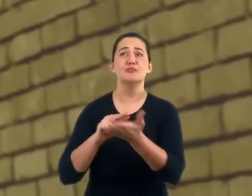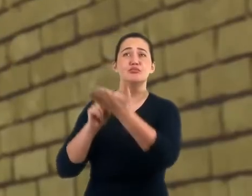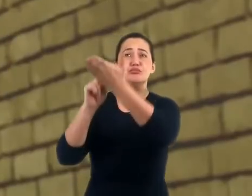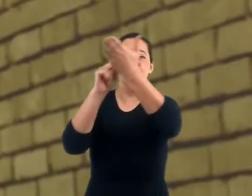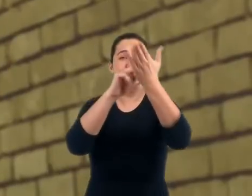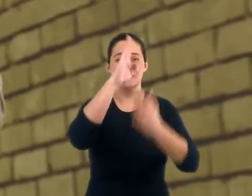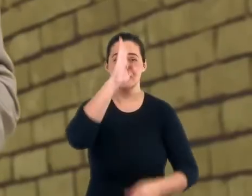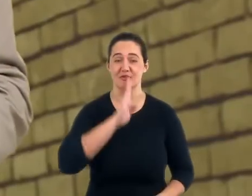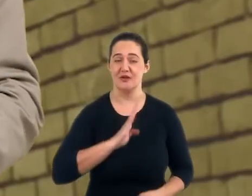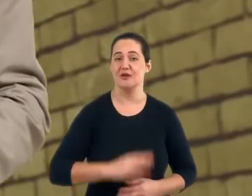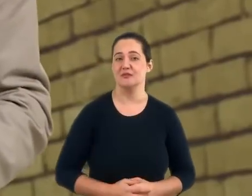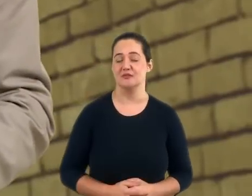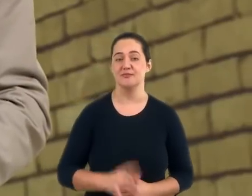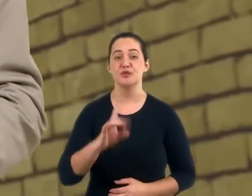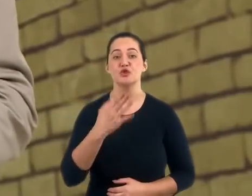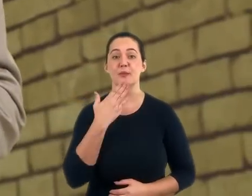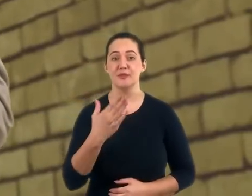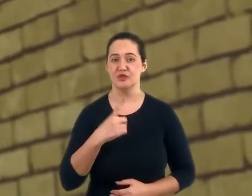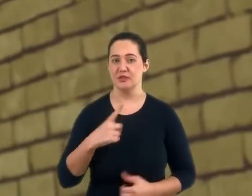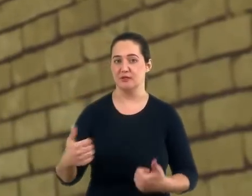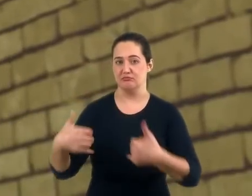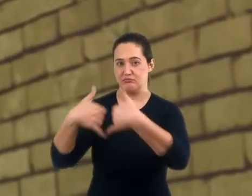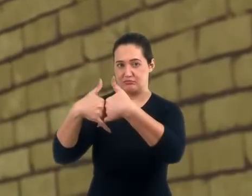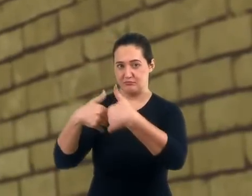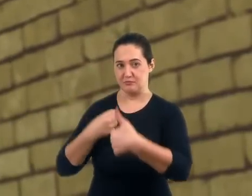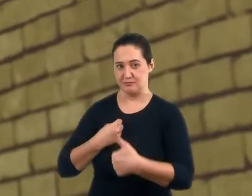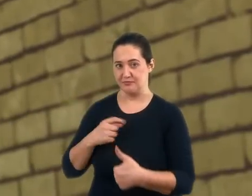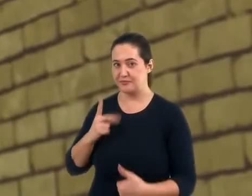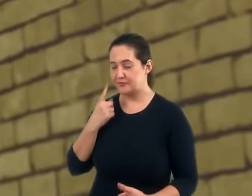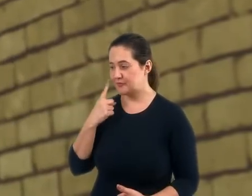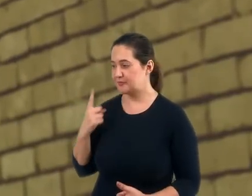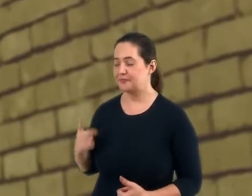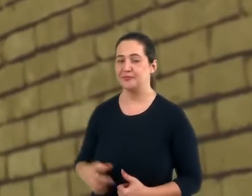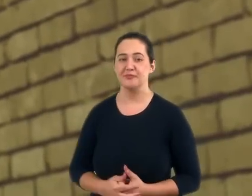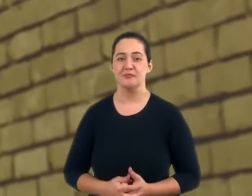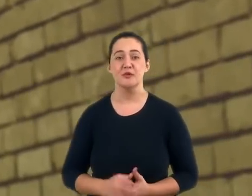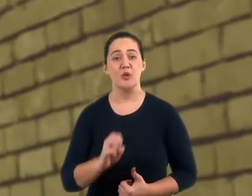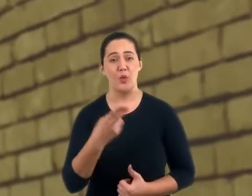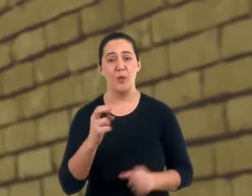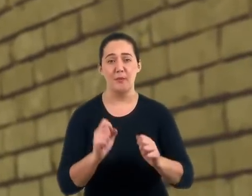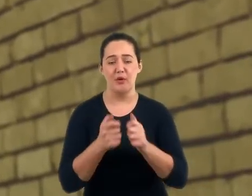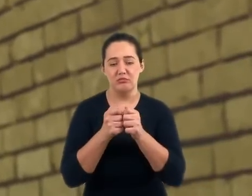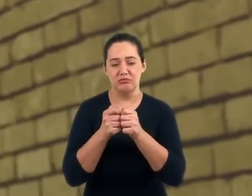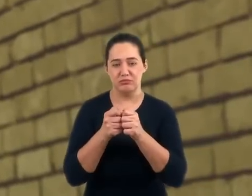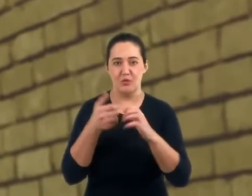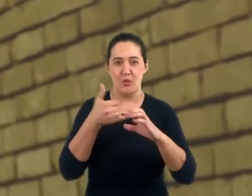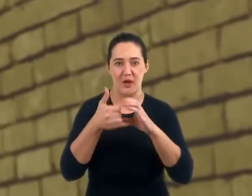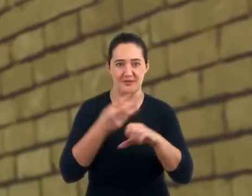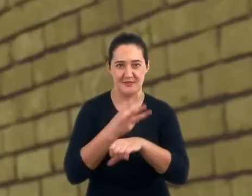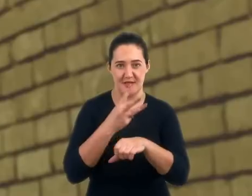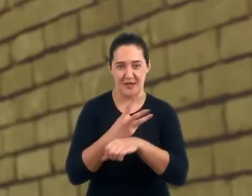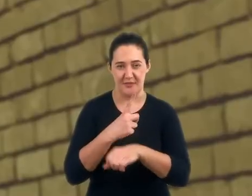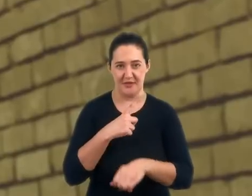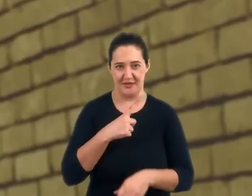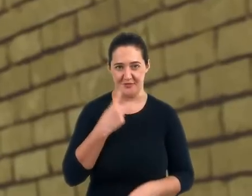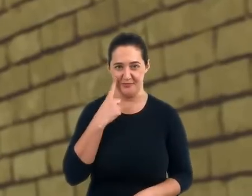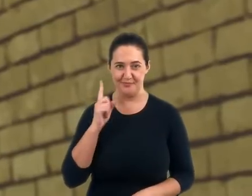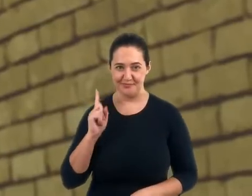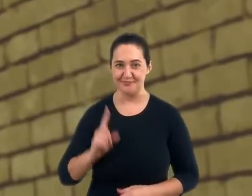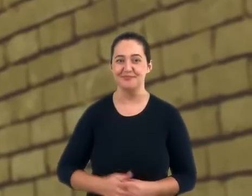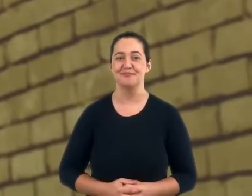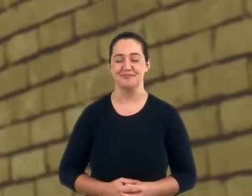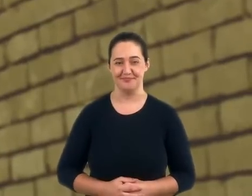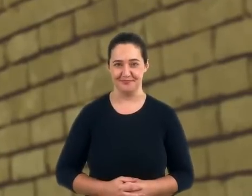Brasil. Basta pedir pelo telefone 0 operadora 12 21 27 3121 ou mandar uma mensagem 0 operadora